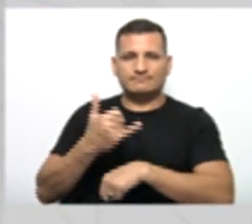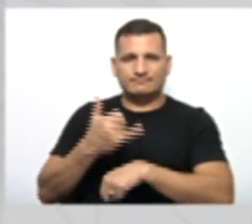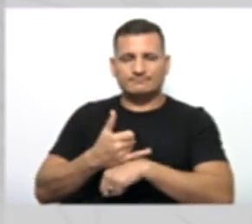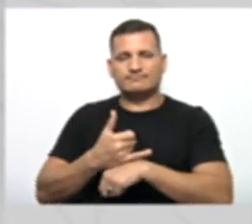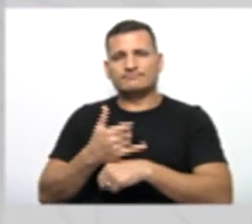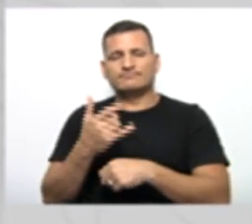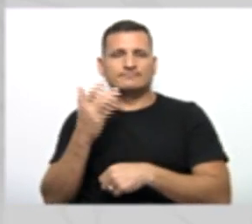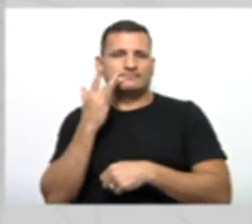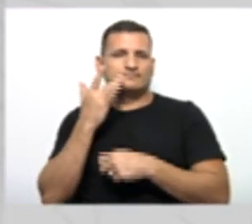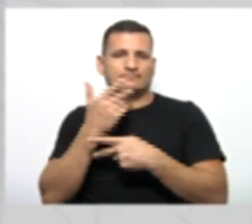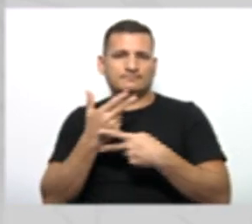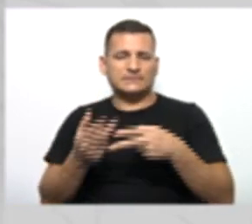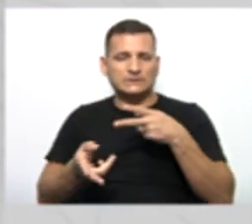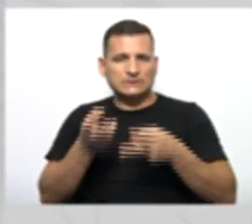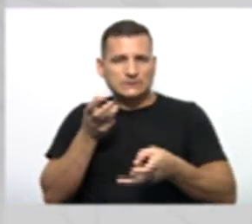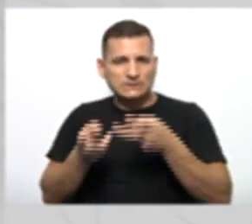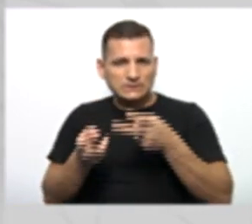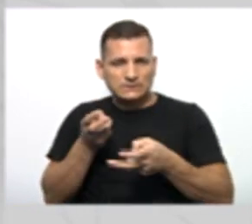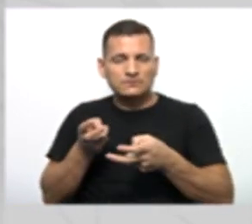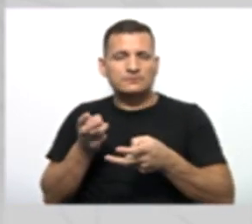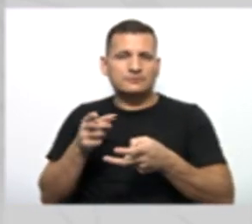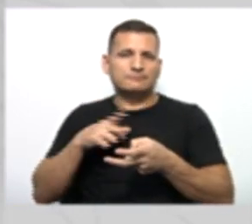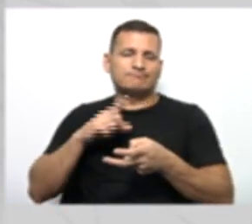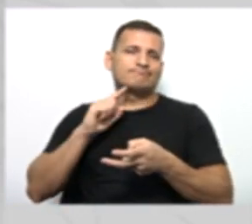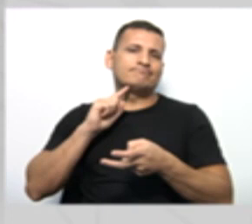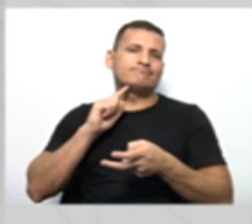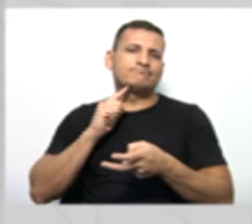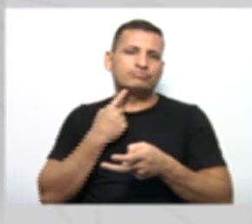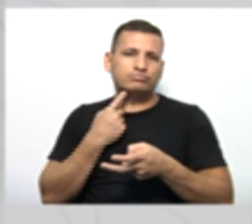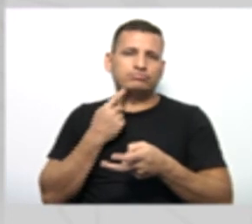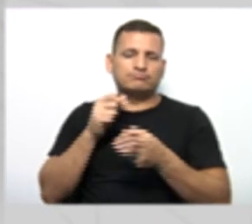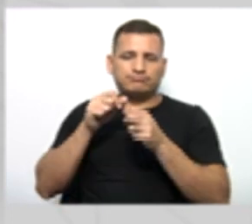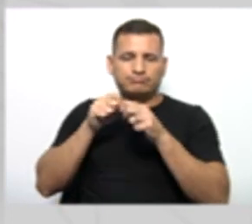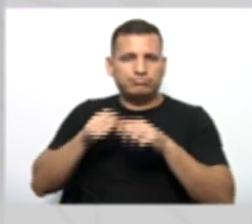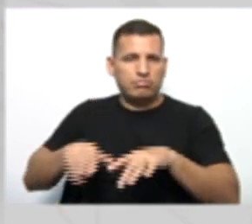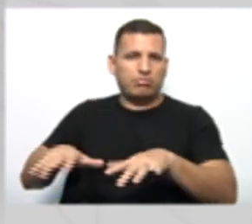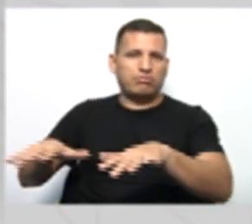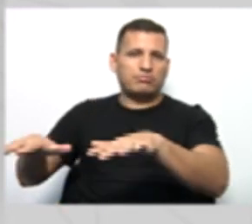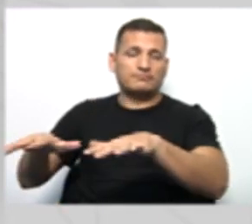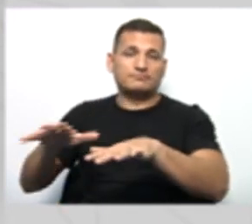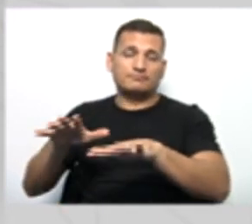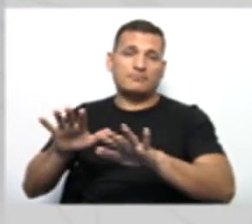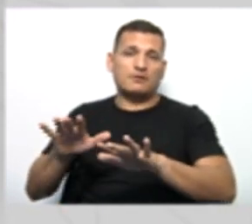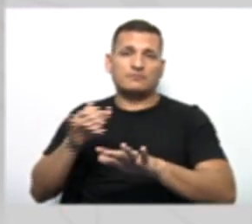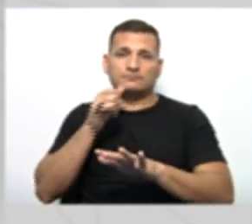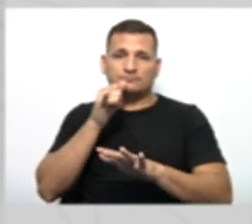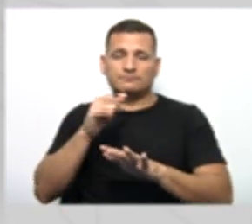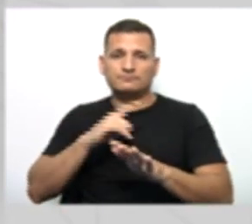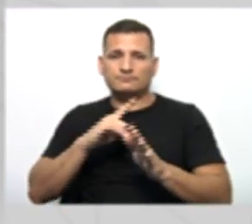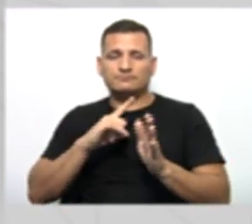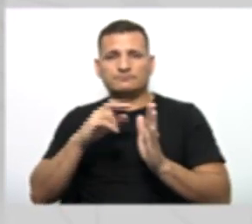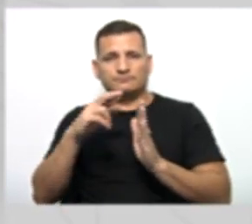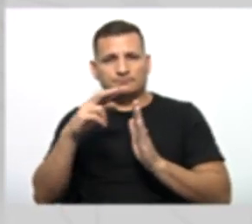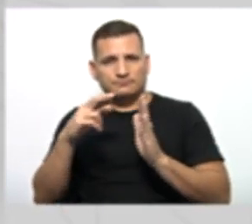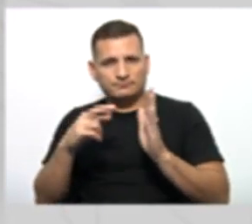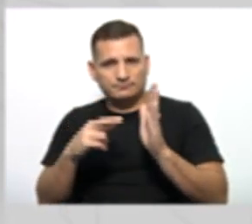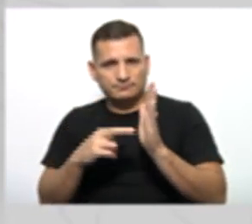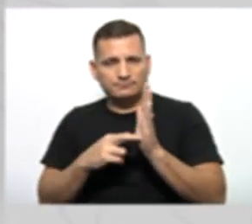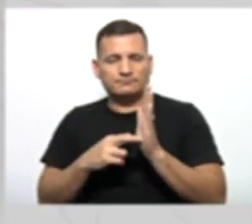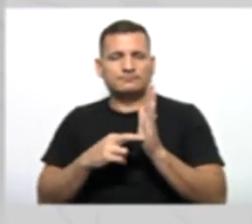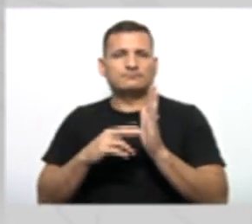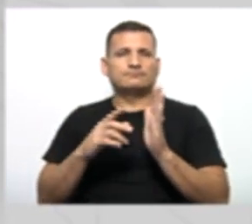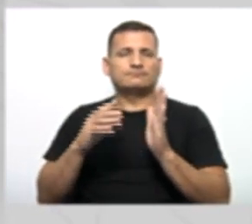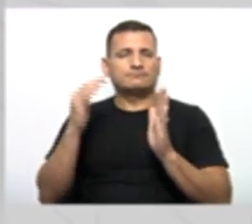atividade potencialmente poluidora. Mas, se ela estiver dentro de alguns requisitos, dentro de algumas